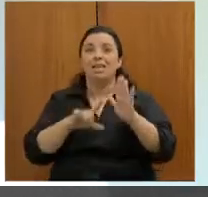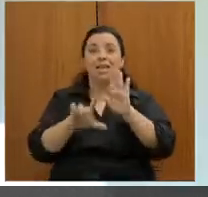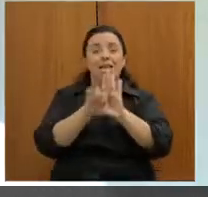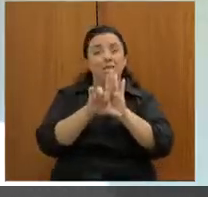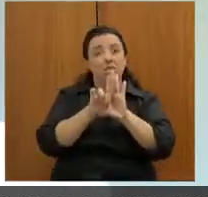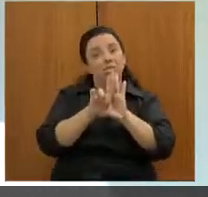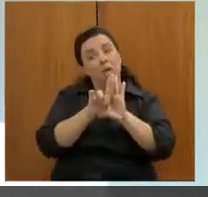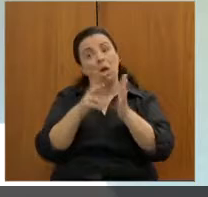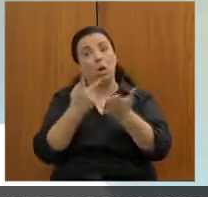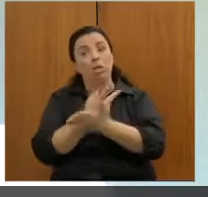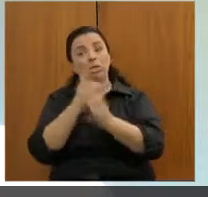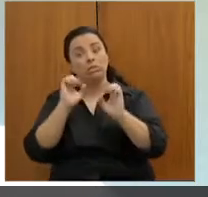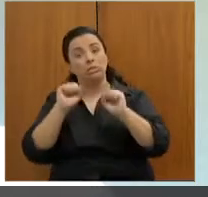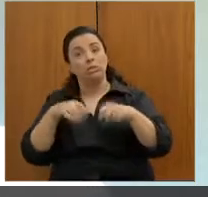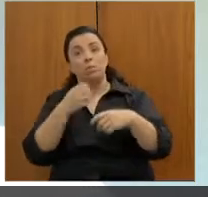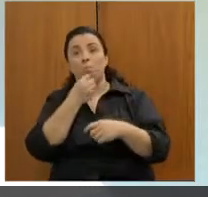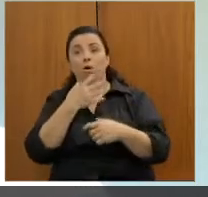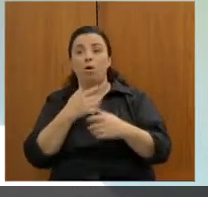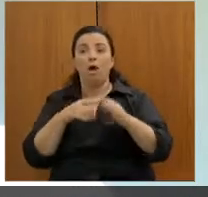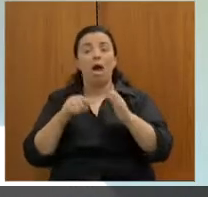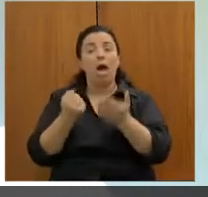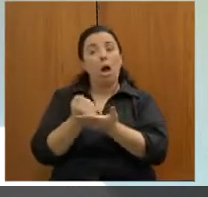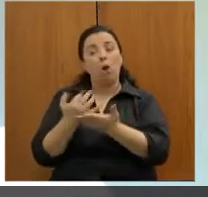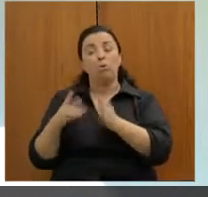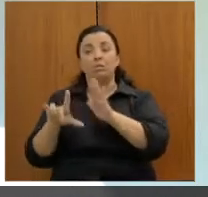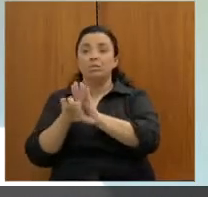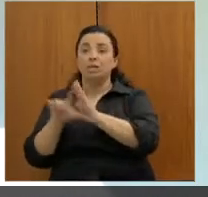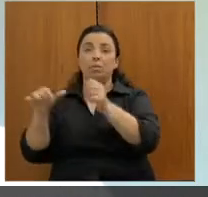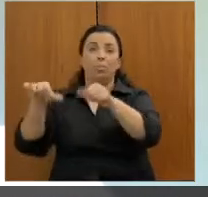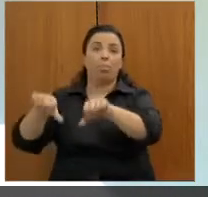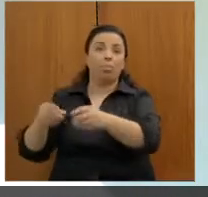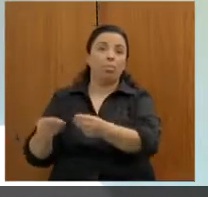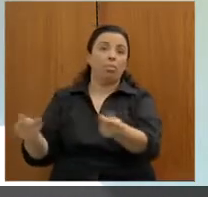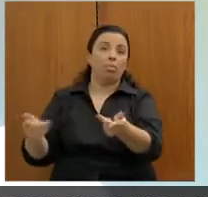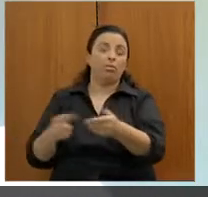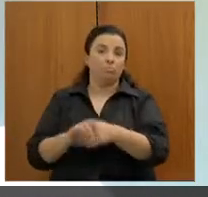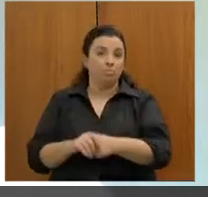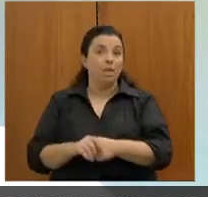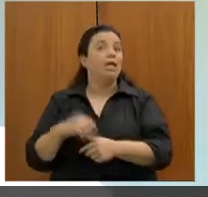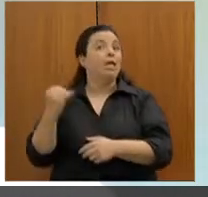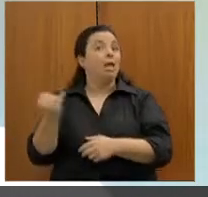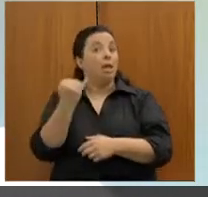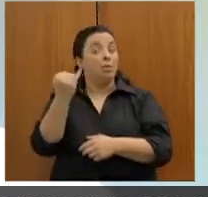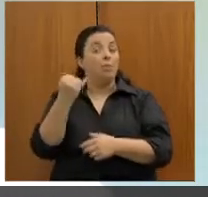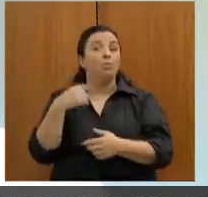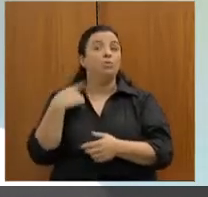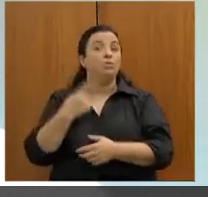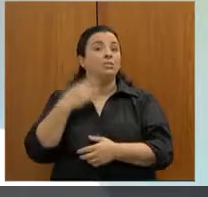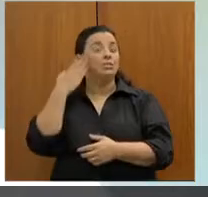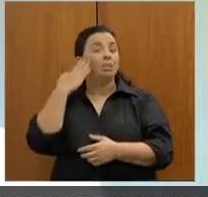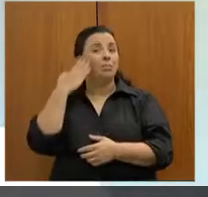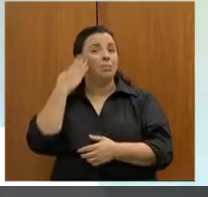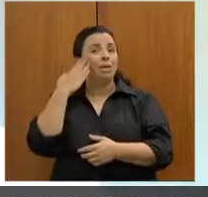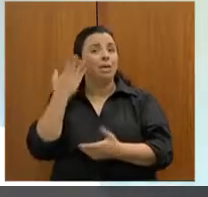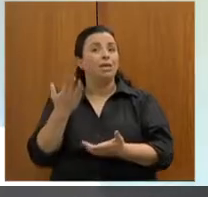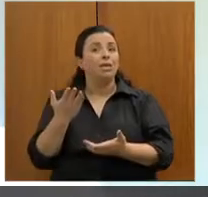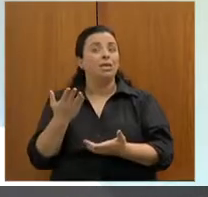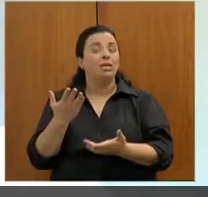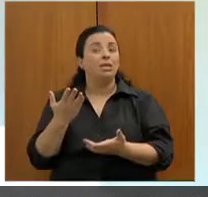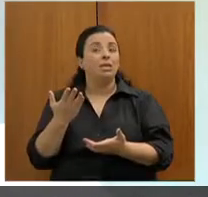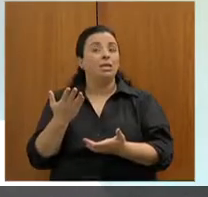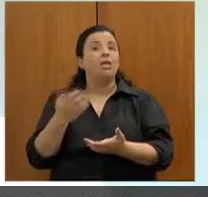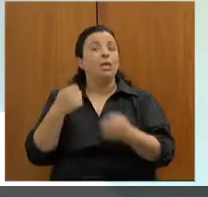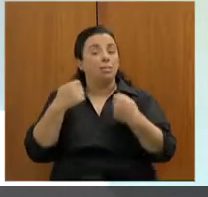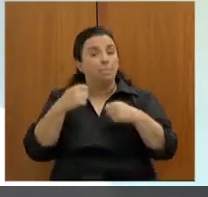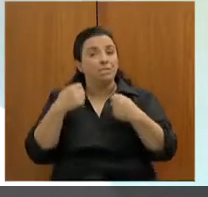não colam e por isso que é importante a gente perceber que o regulamento nos tenho na sociedade demanda